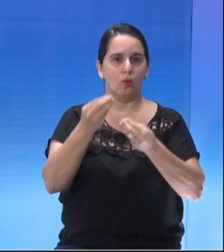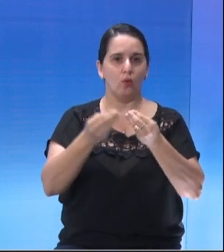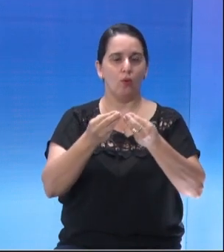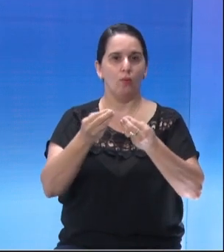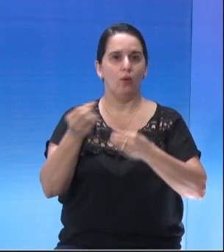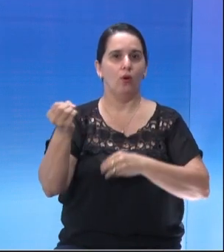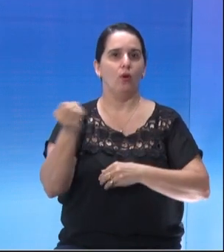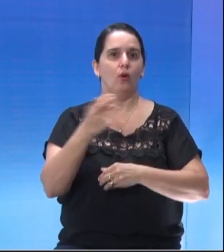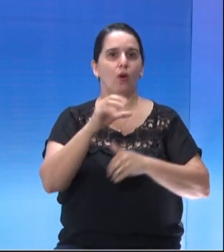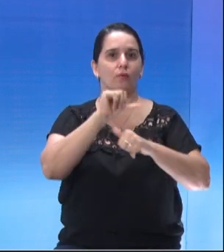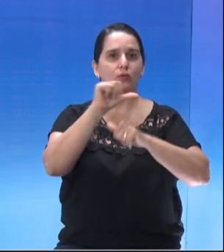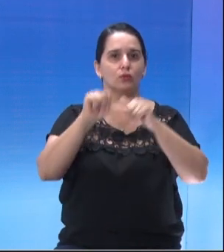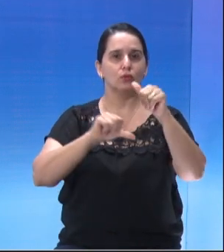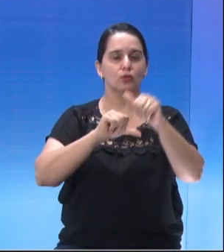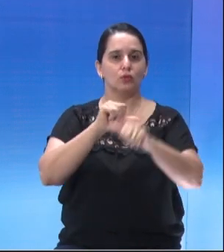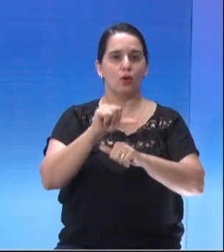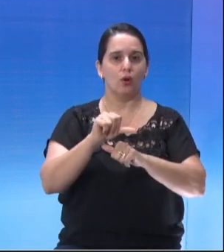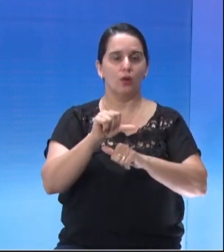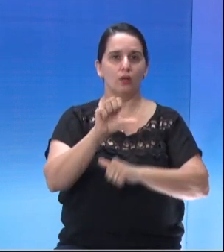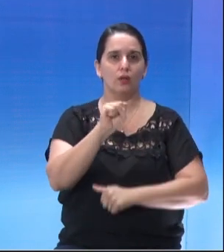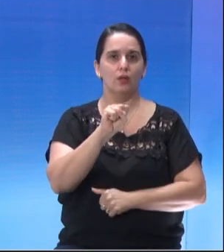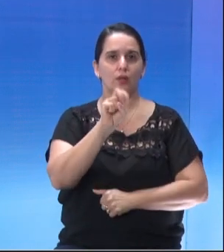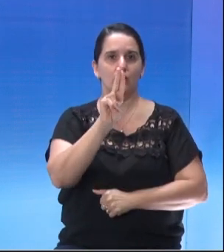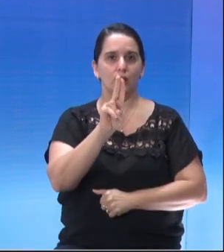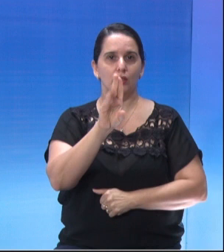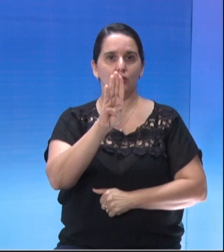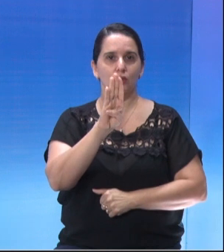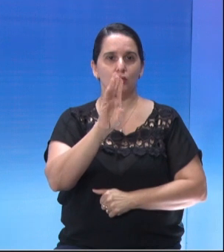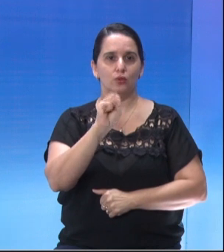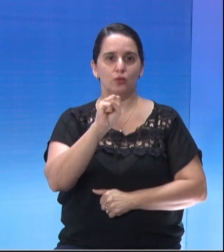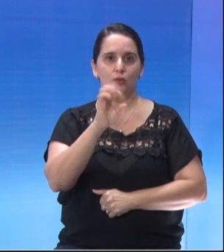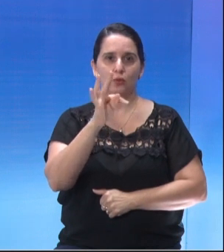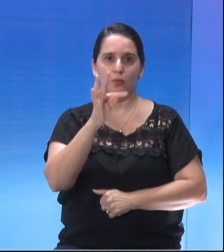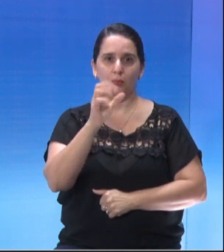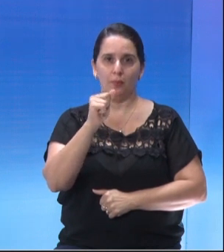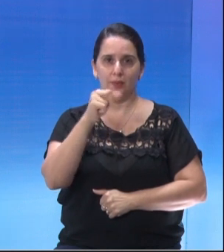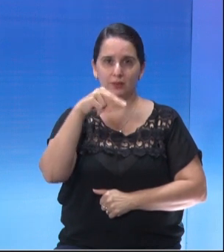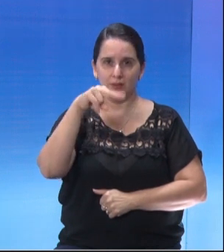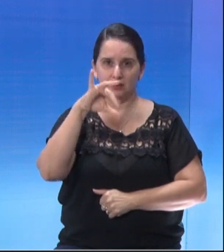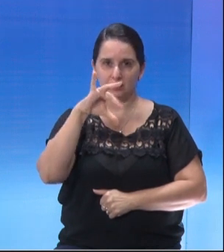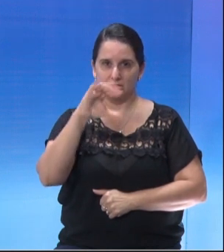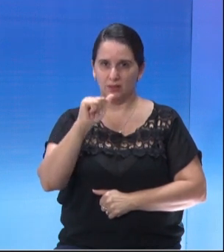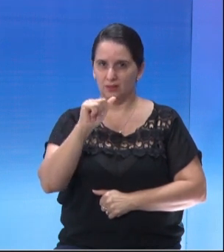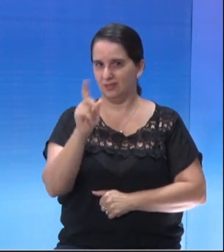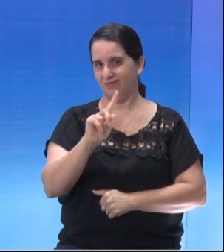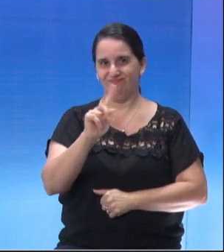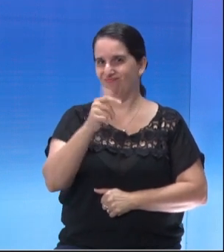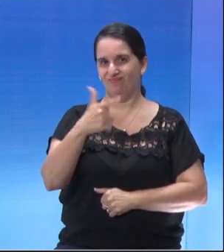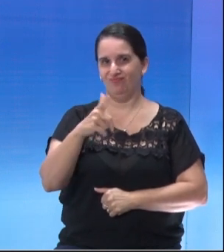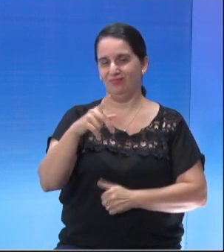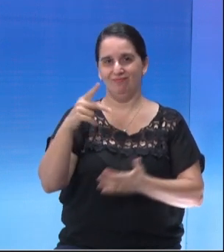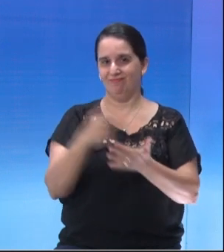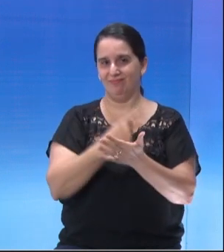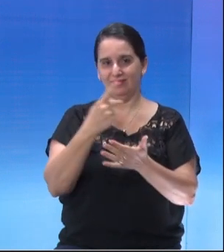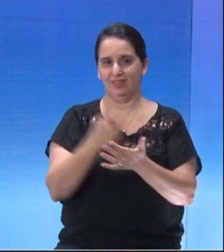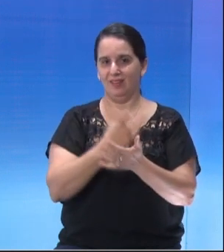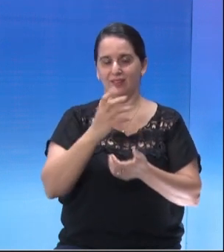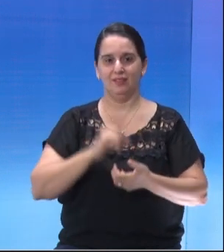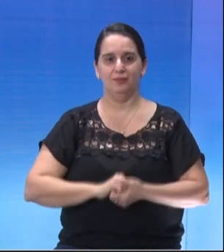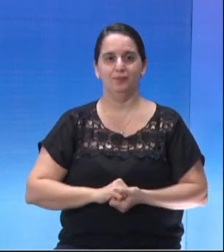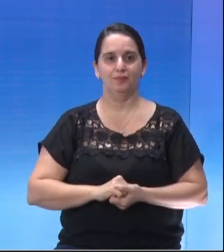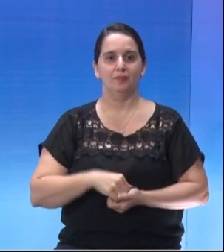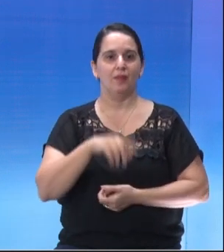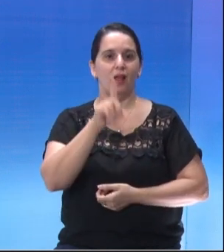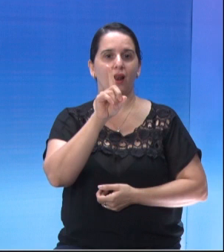de uma nova substância, ainda mais na cor amarela. Então, também, sem lógica, essa alternativa. Na letra